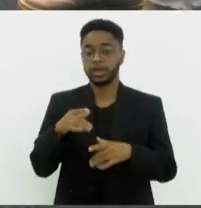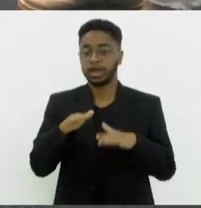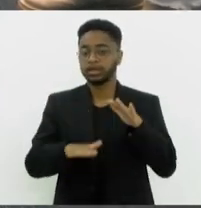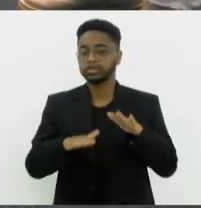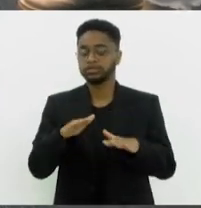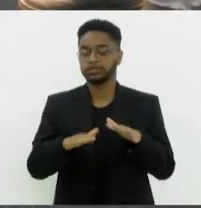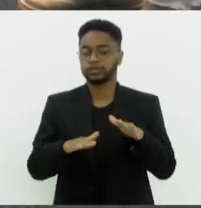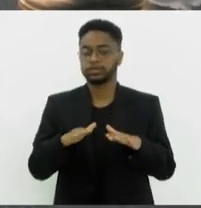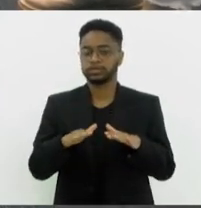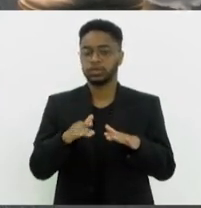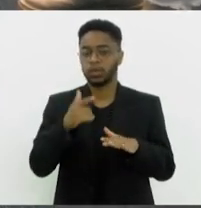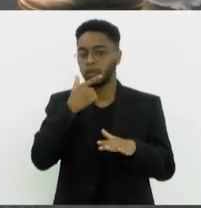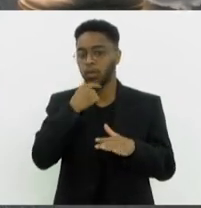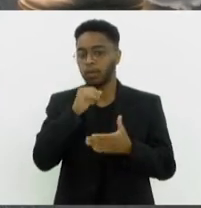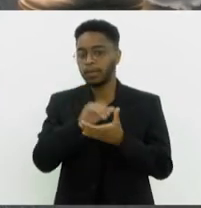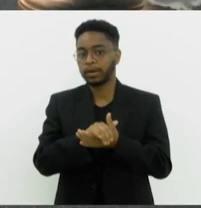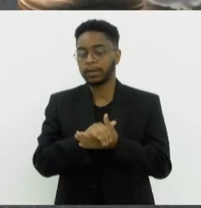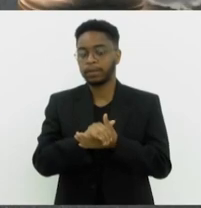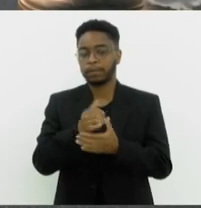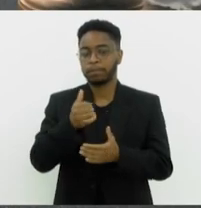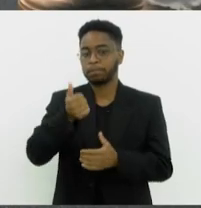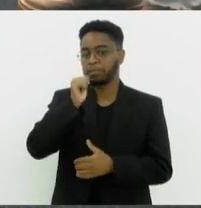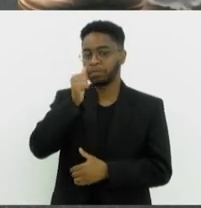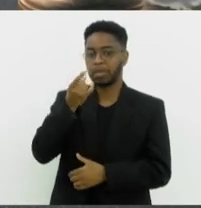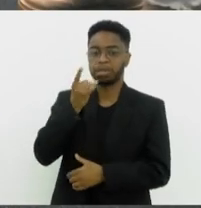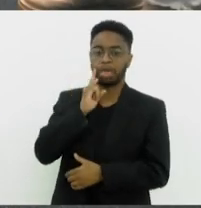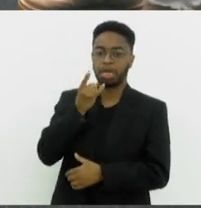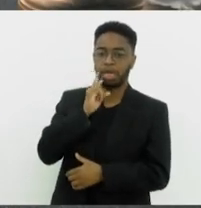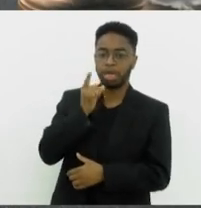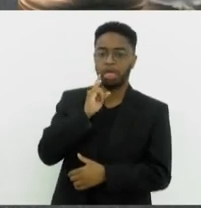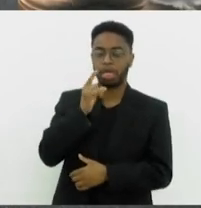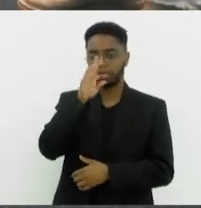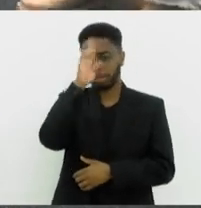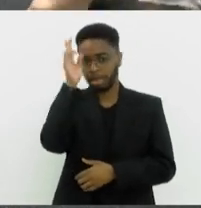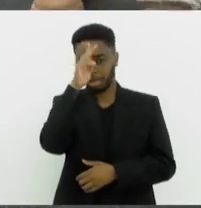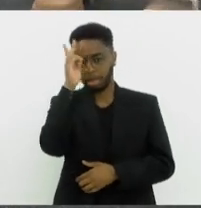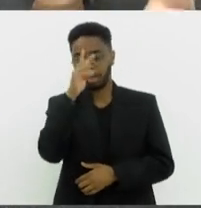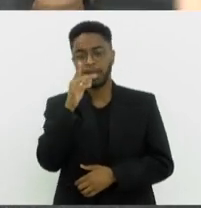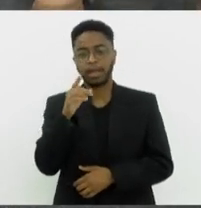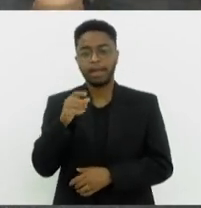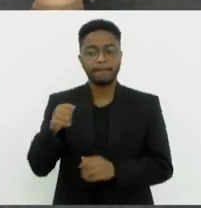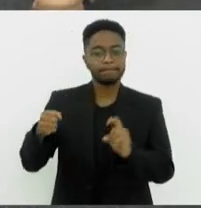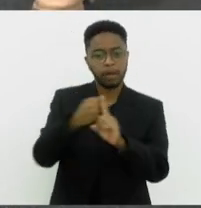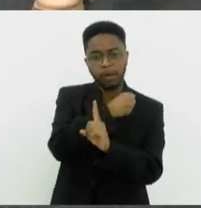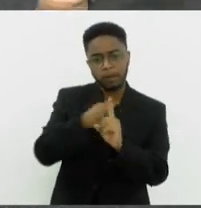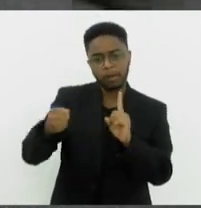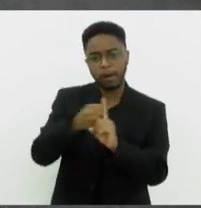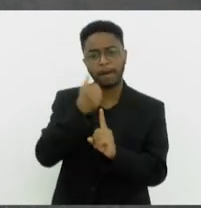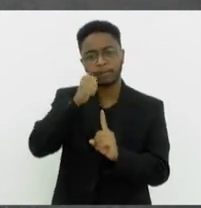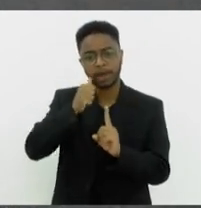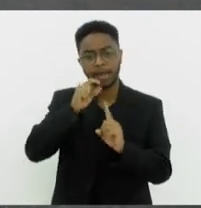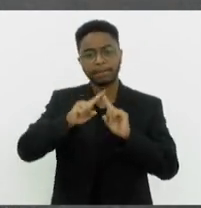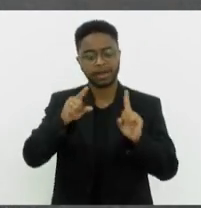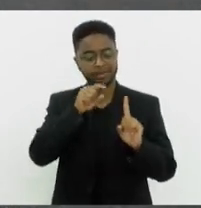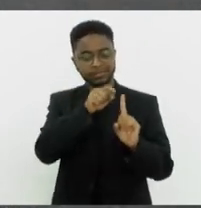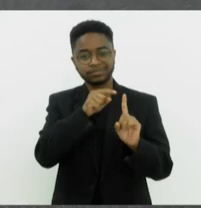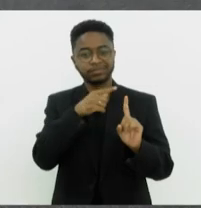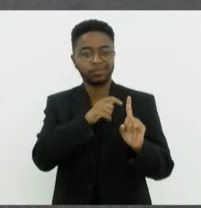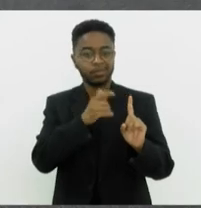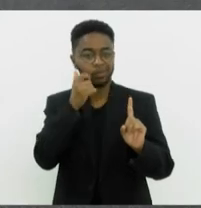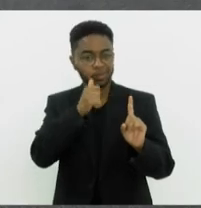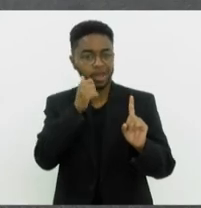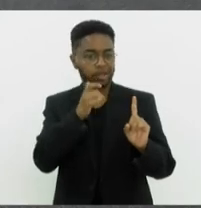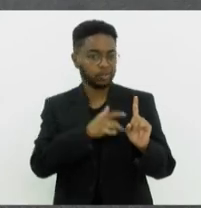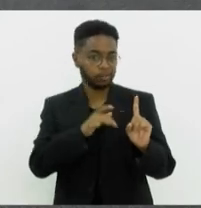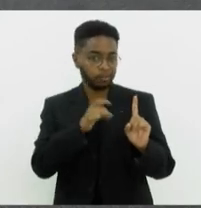vezes o marido bebe, quebra a cara da mulher e ela fica com pena ou com medo e não denuncia. Então,